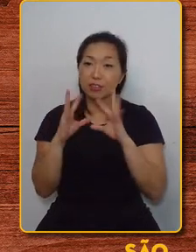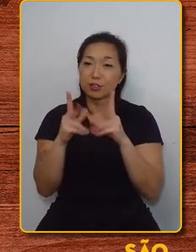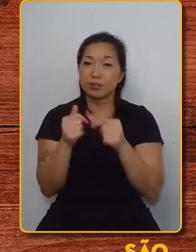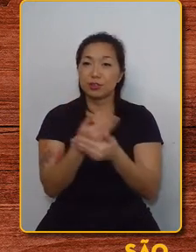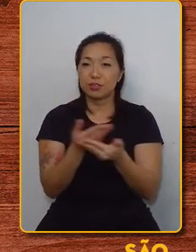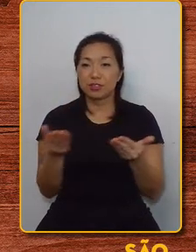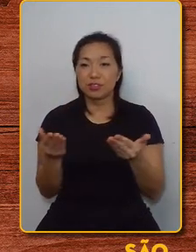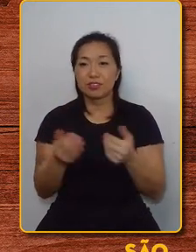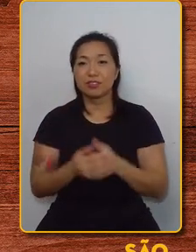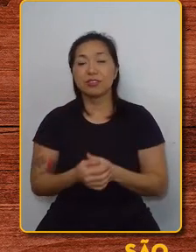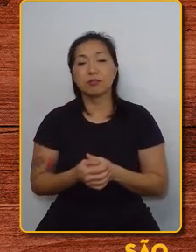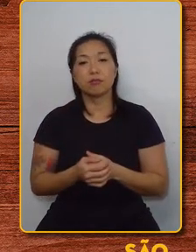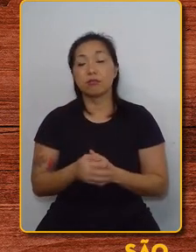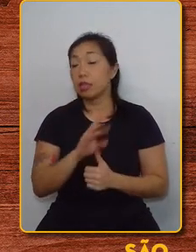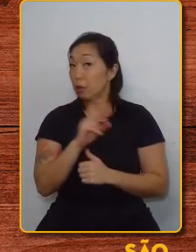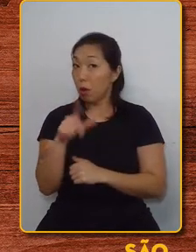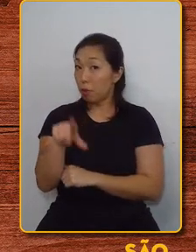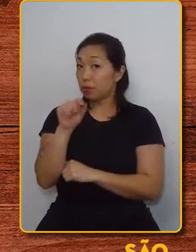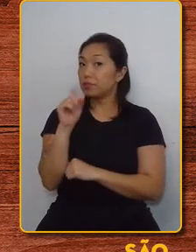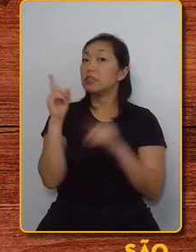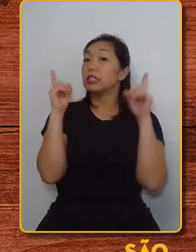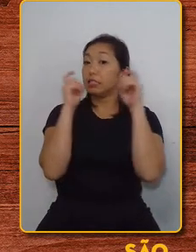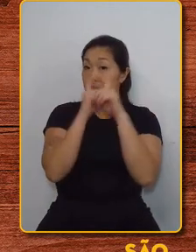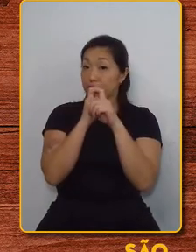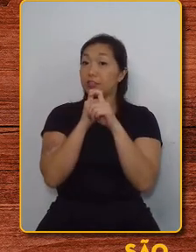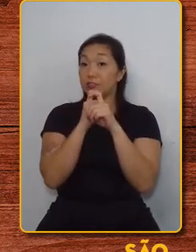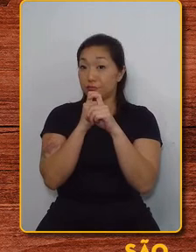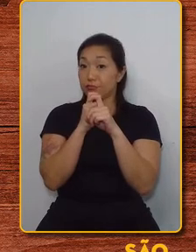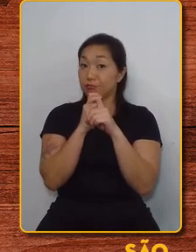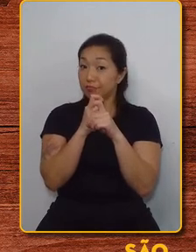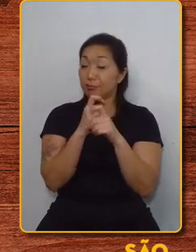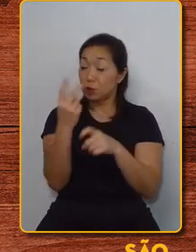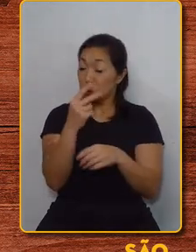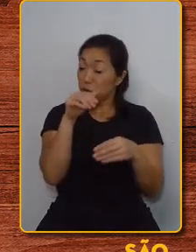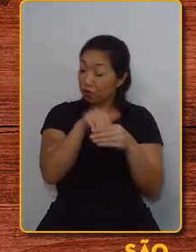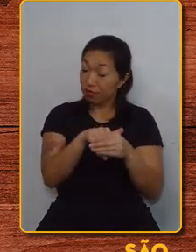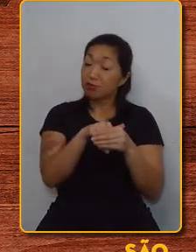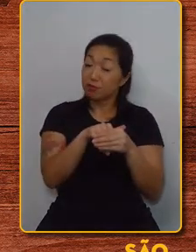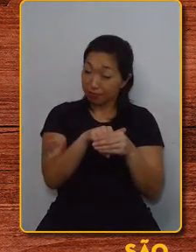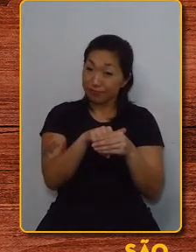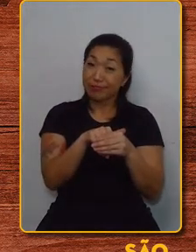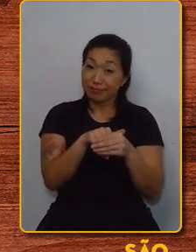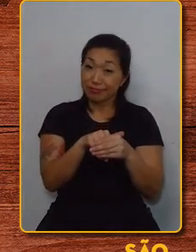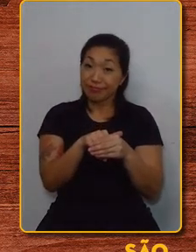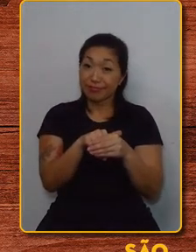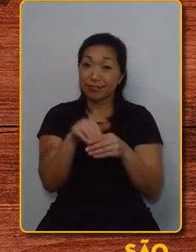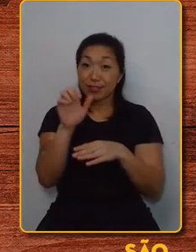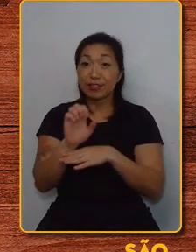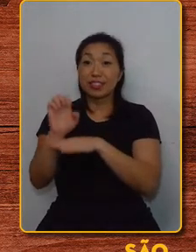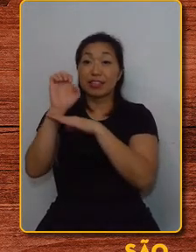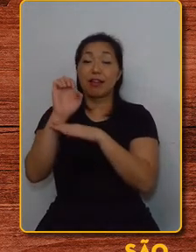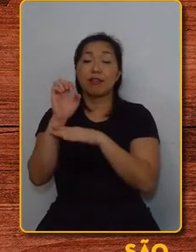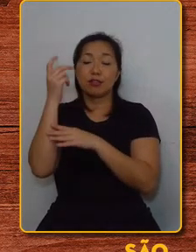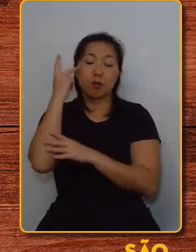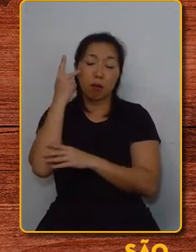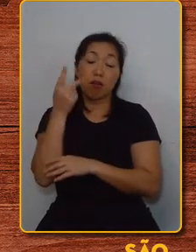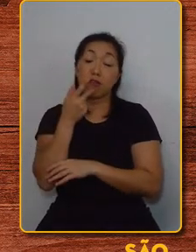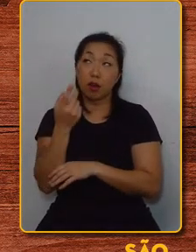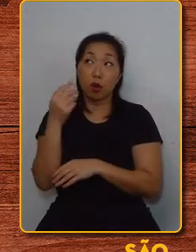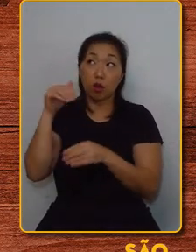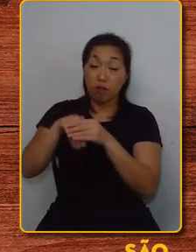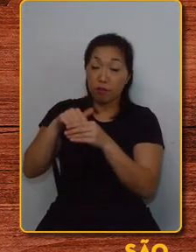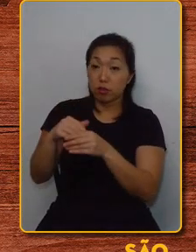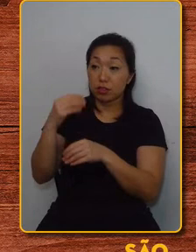Acho que não é uma escolha difícil para esse segundo turno, né? Ao contrário do que disse o Estado de São Paulo na eleição passada, é uma escolha